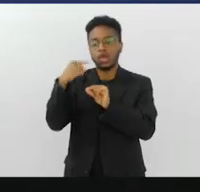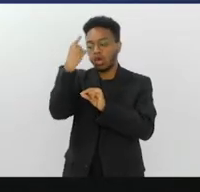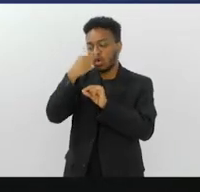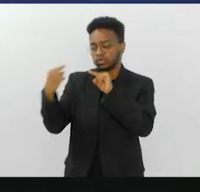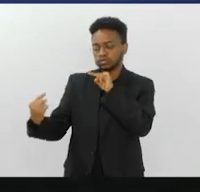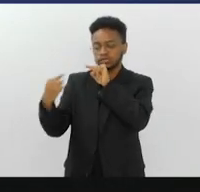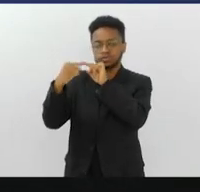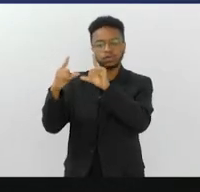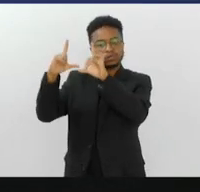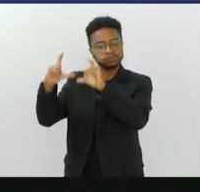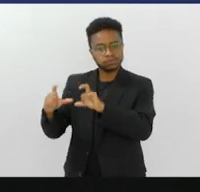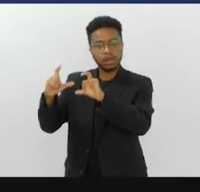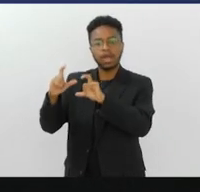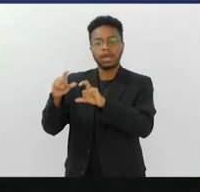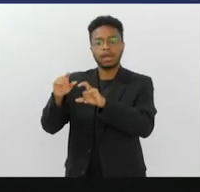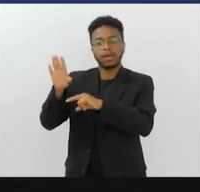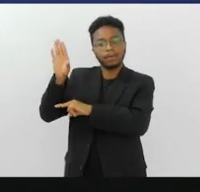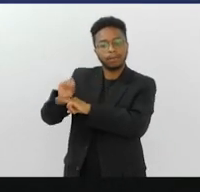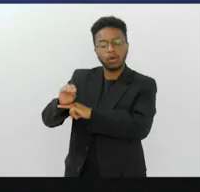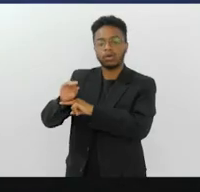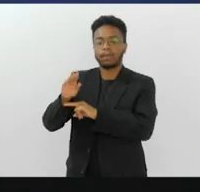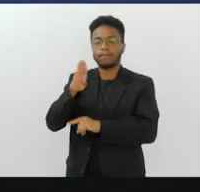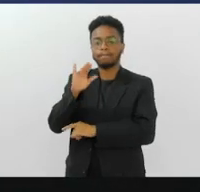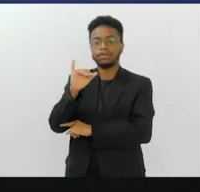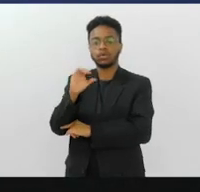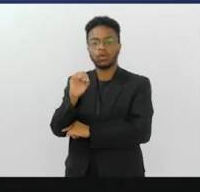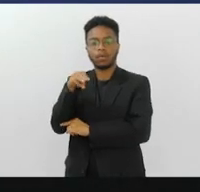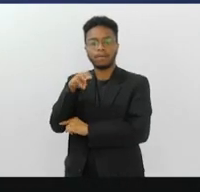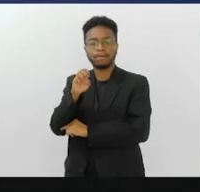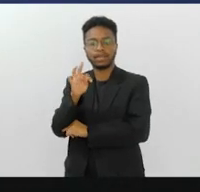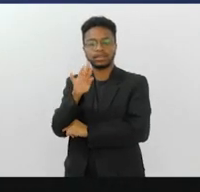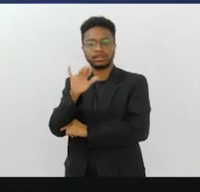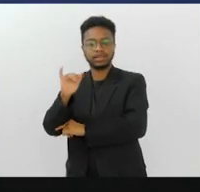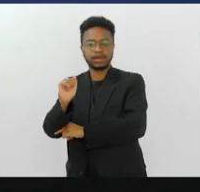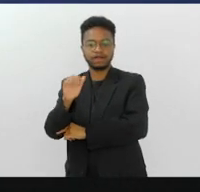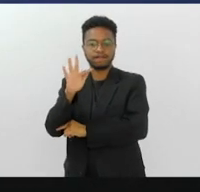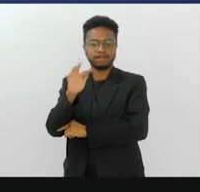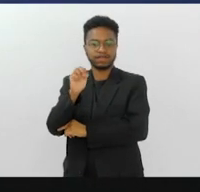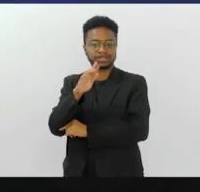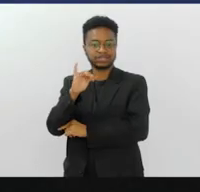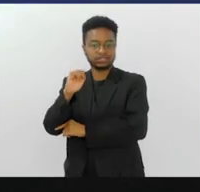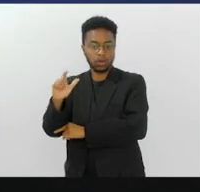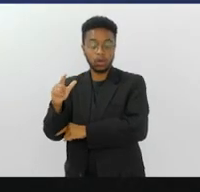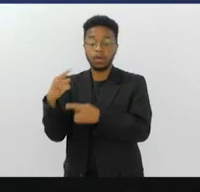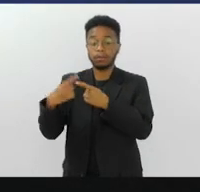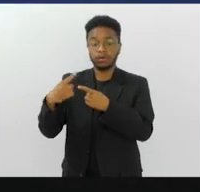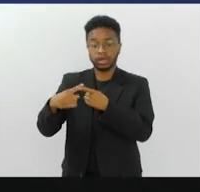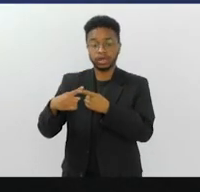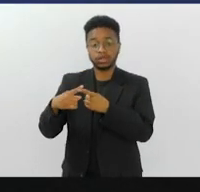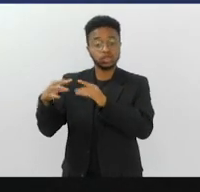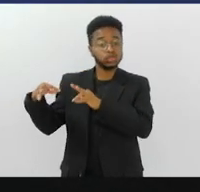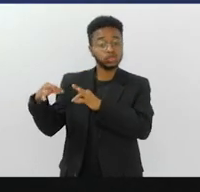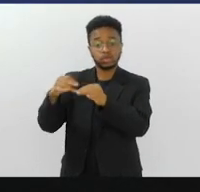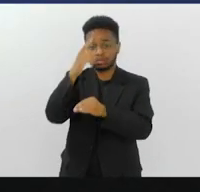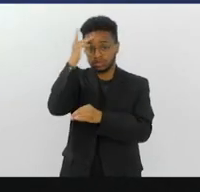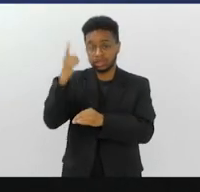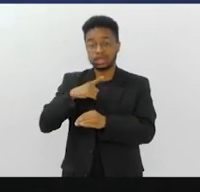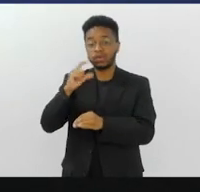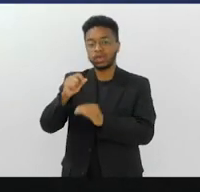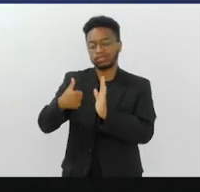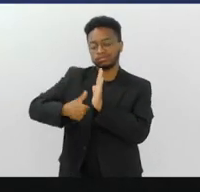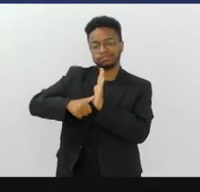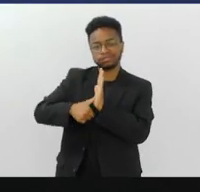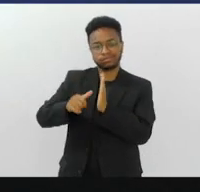que é um reconhecimento por biometria facial E por que biometria facial porque todo mundo tem a biometria do dedo da